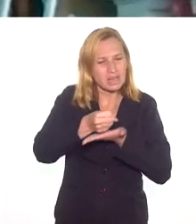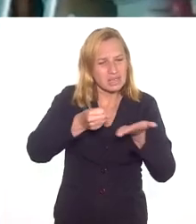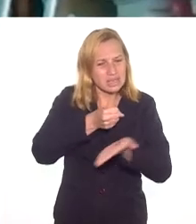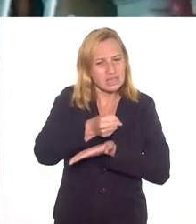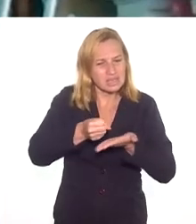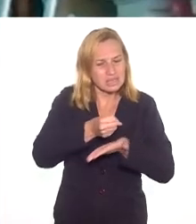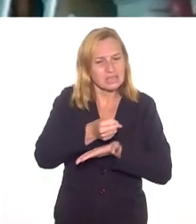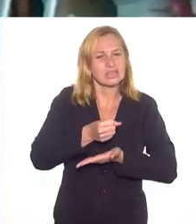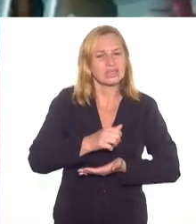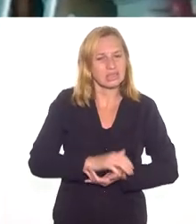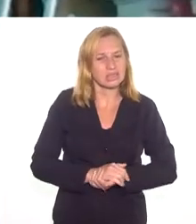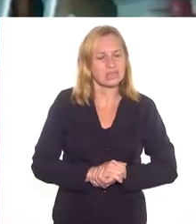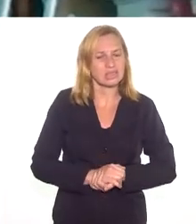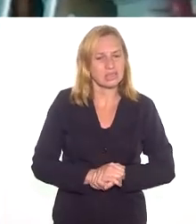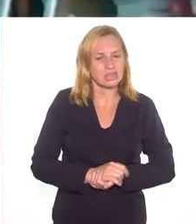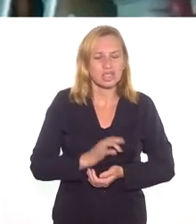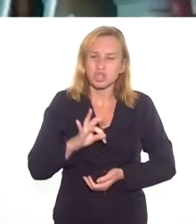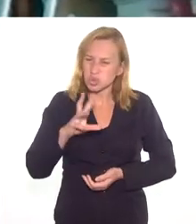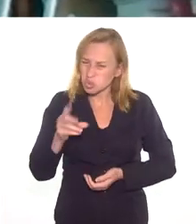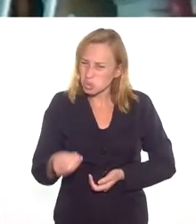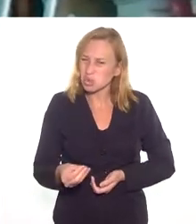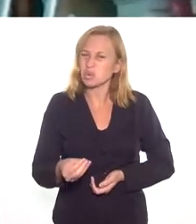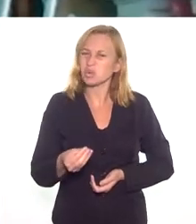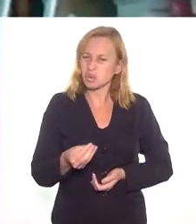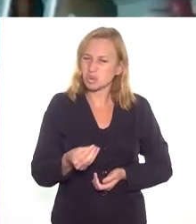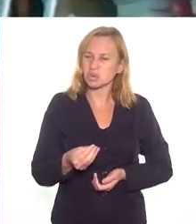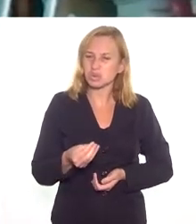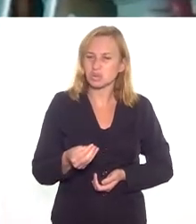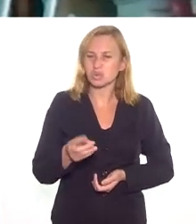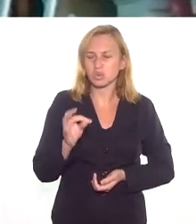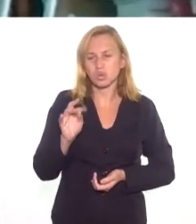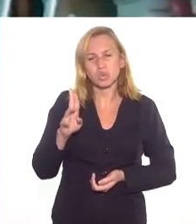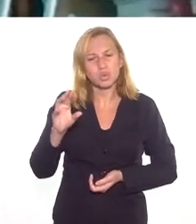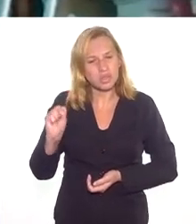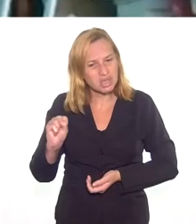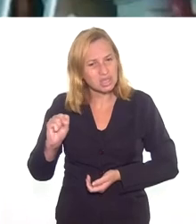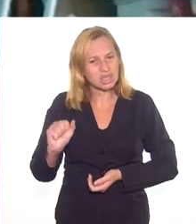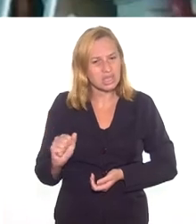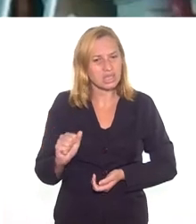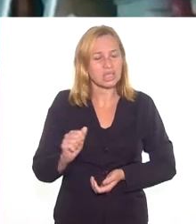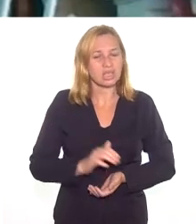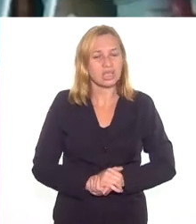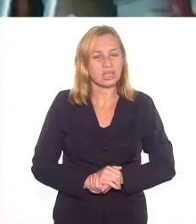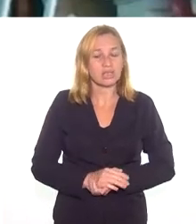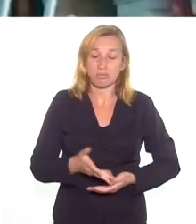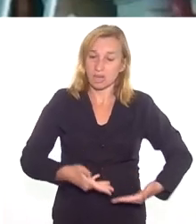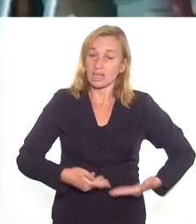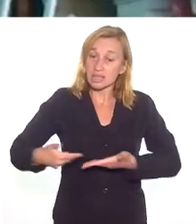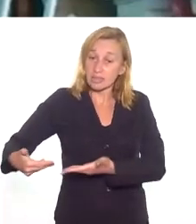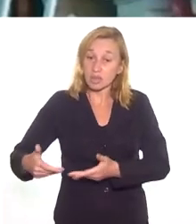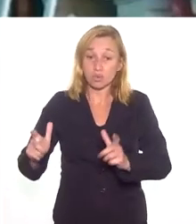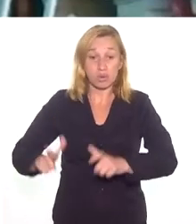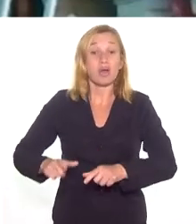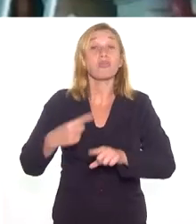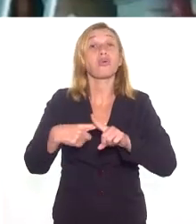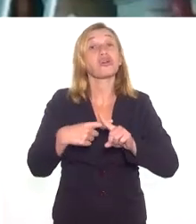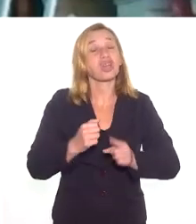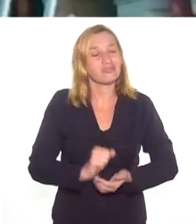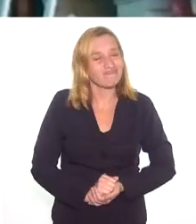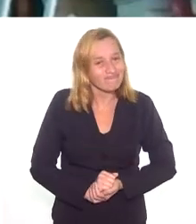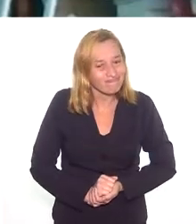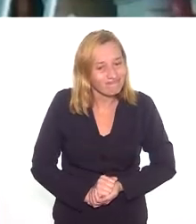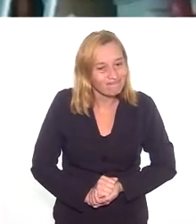sabendo, com base no meu fenotipo, que eu era da etnia Tutsi, sempre era